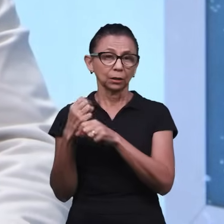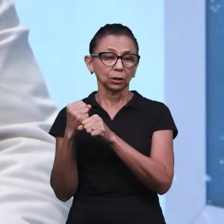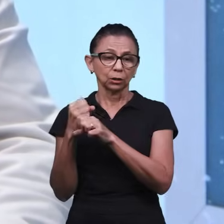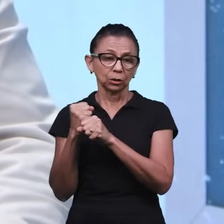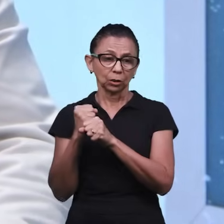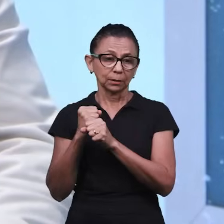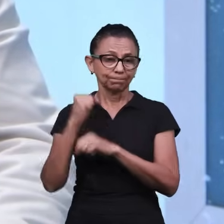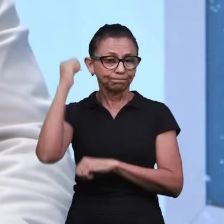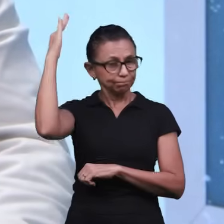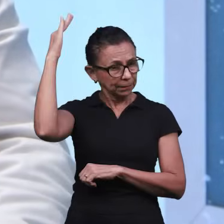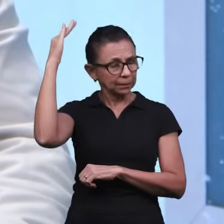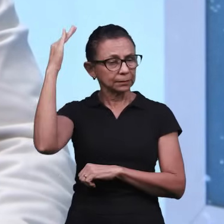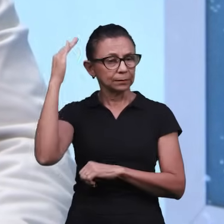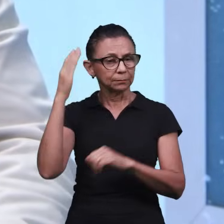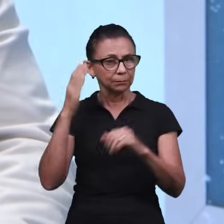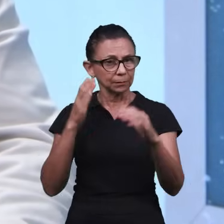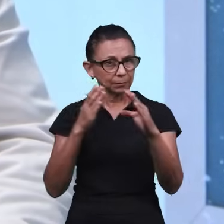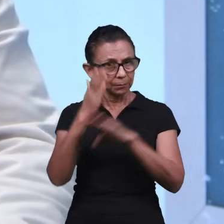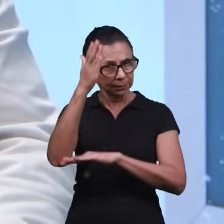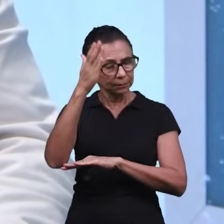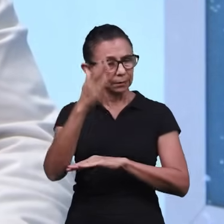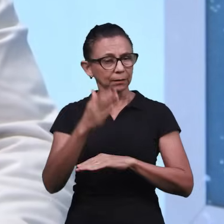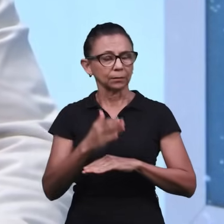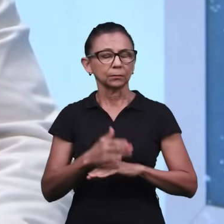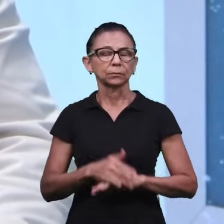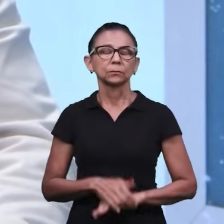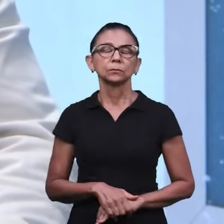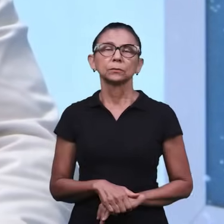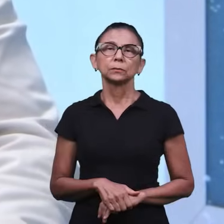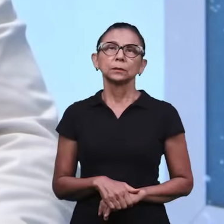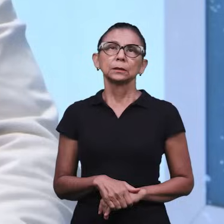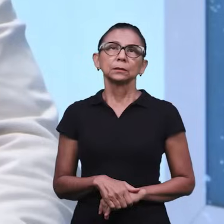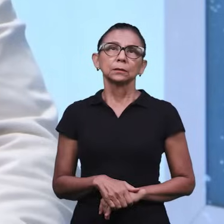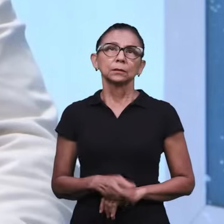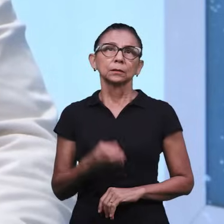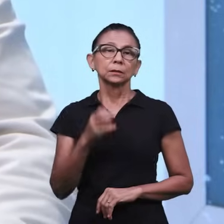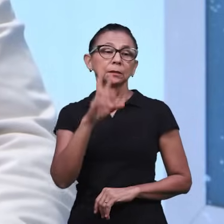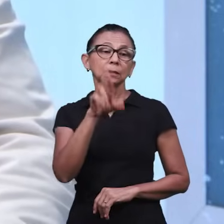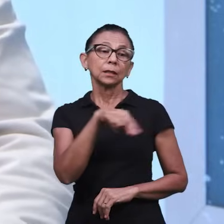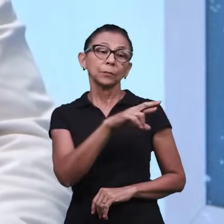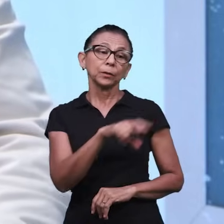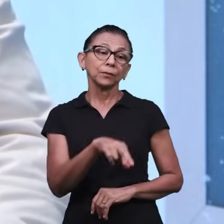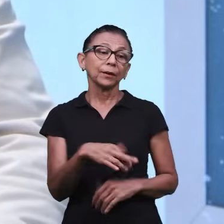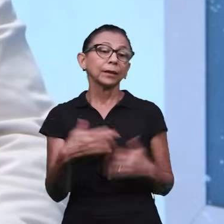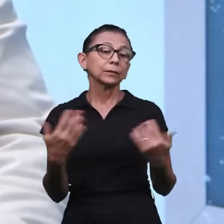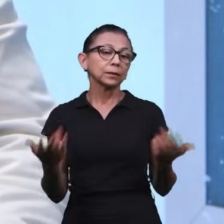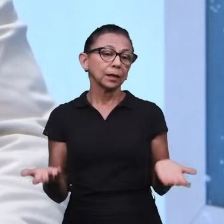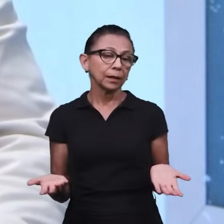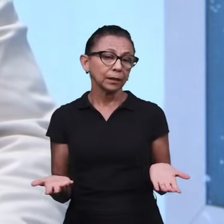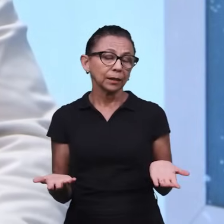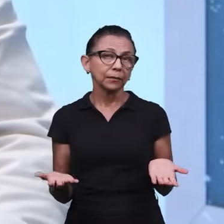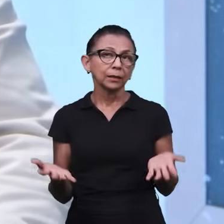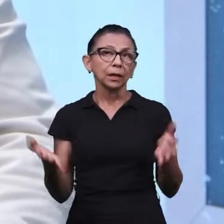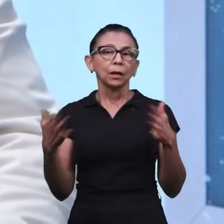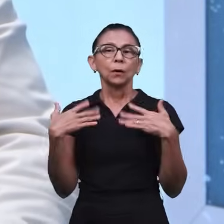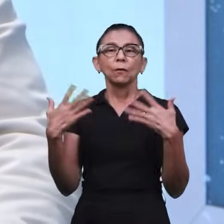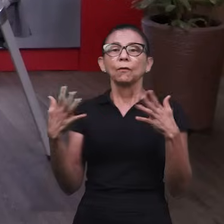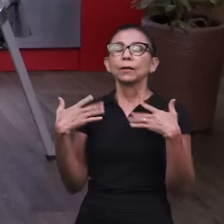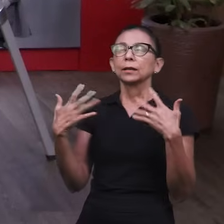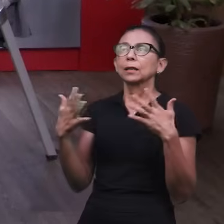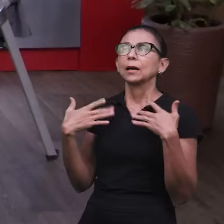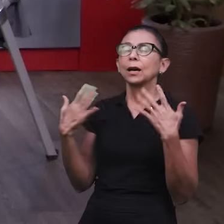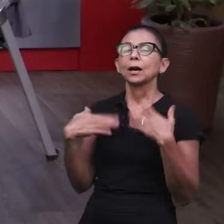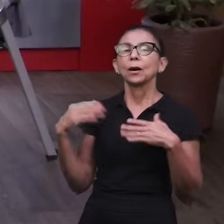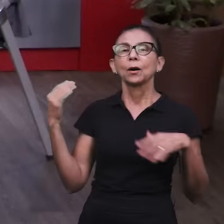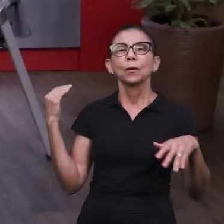nota para você passar adiante, ser aprovado, né? Porque se você não for aprovado, vai vir o verão, as crianças tudo vão estar